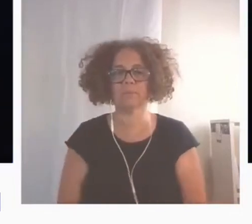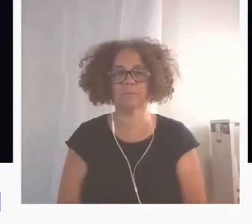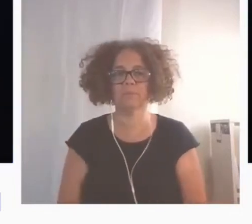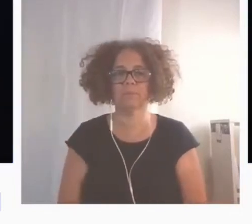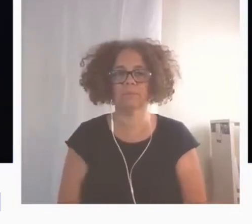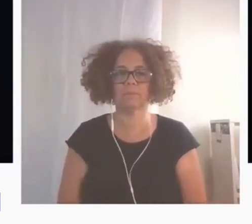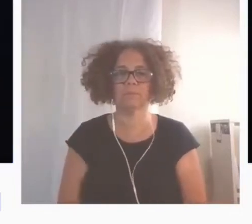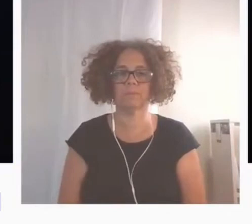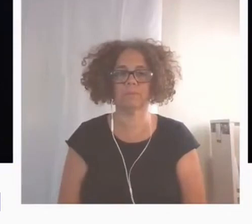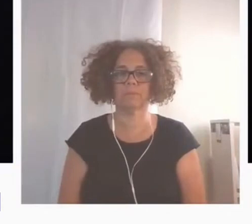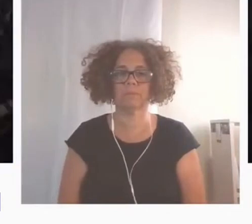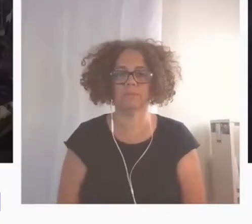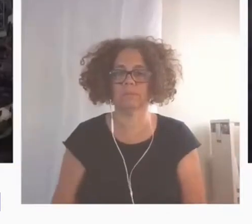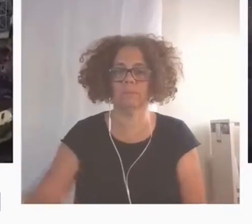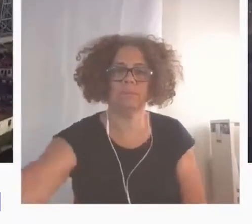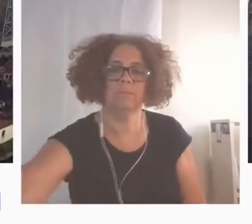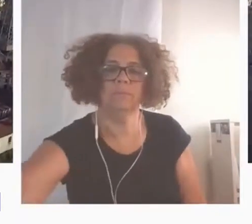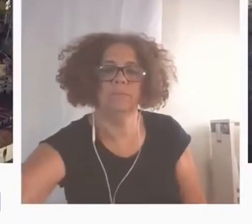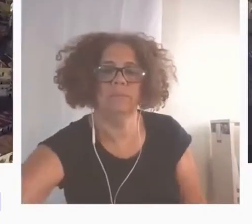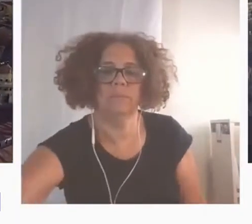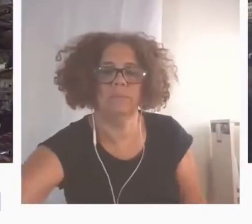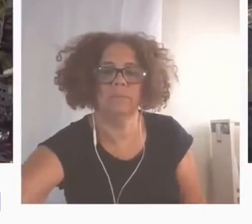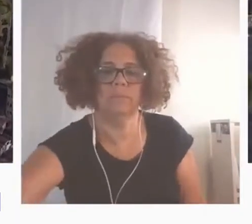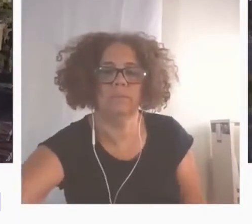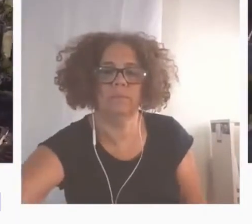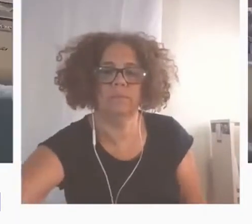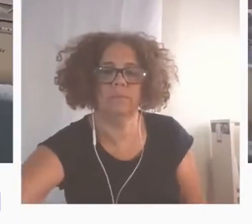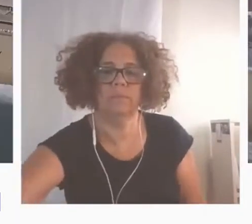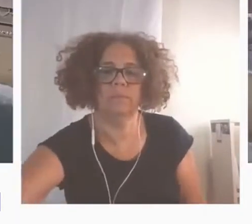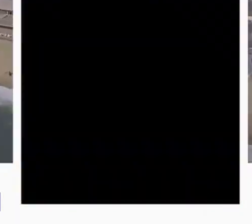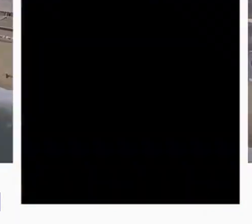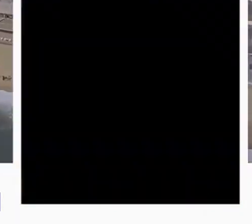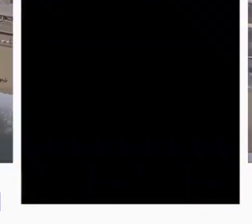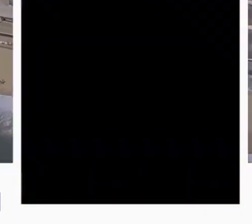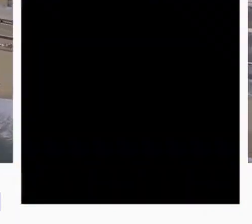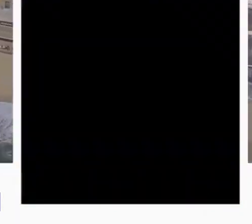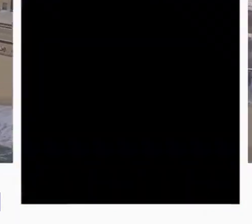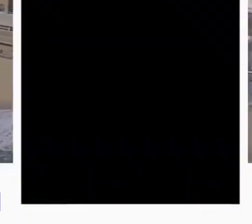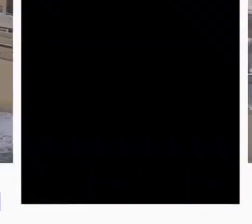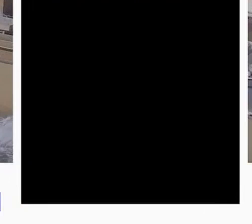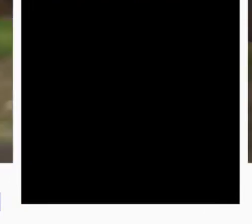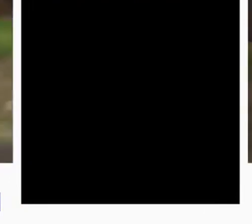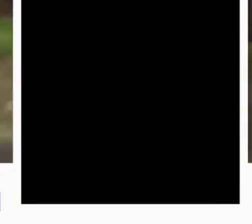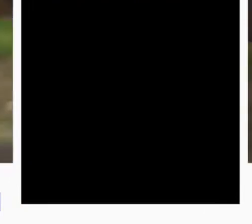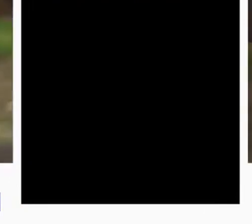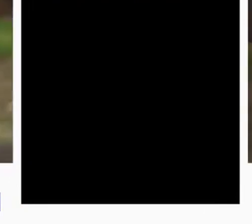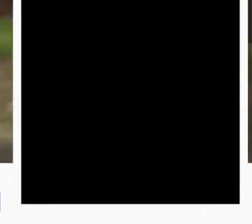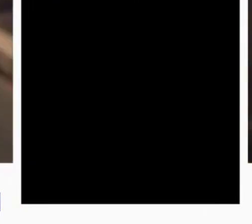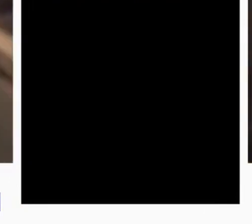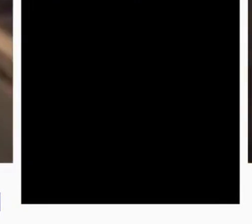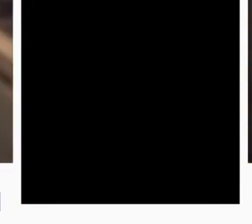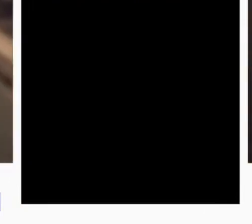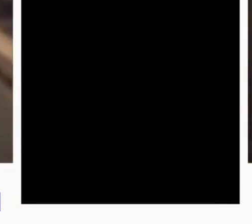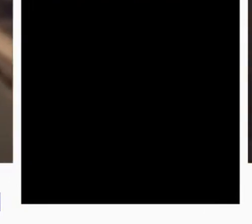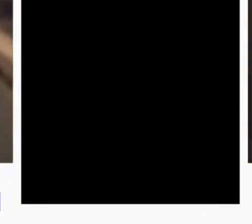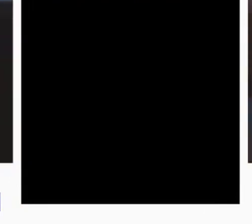Gaia, investir é aqui. Aqui, no terceiro maior concelho de Portugal. Onde se consome e produz, temos a